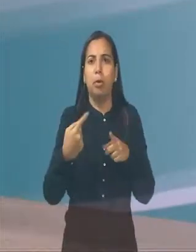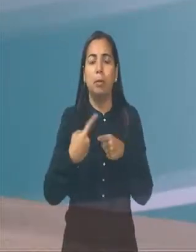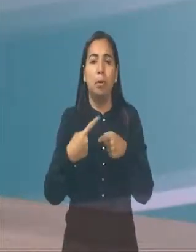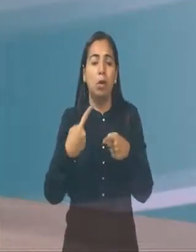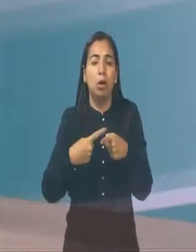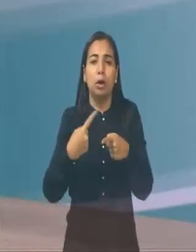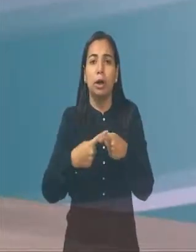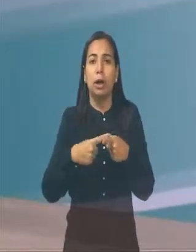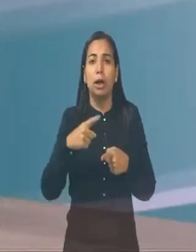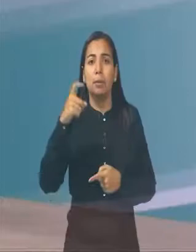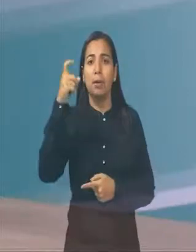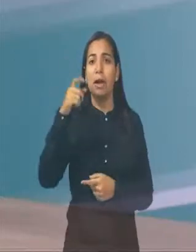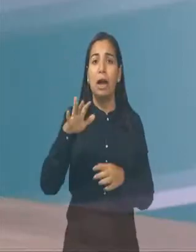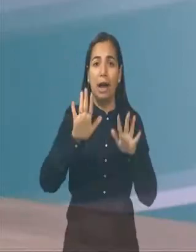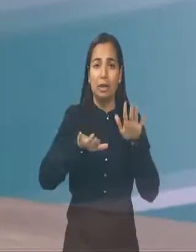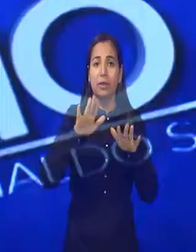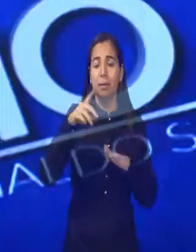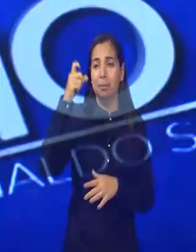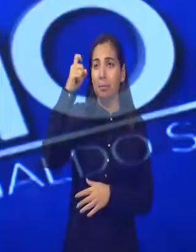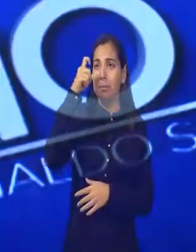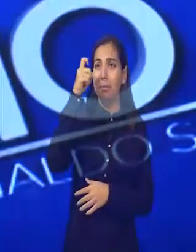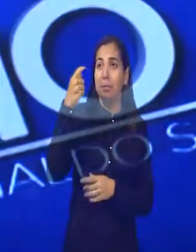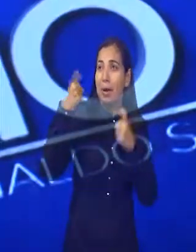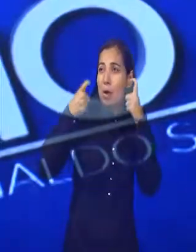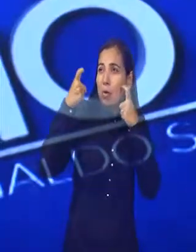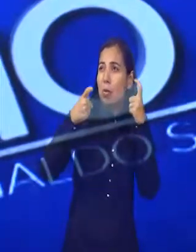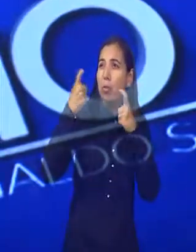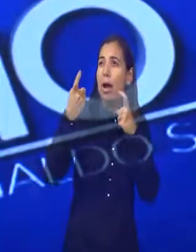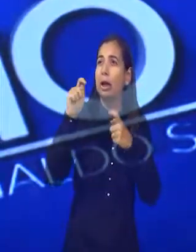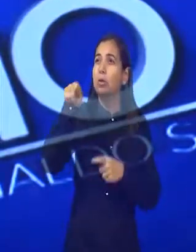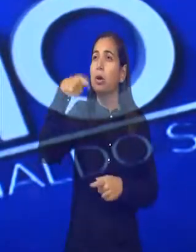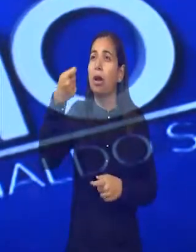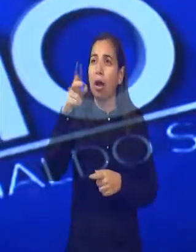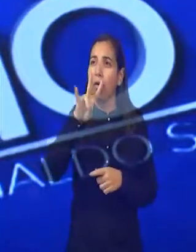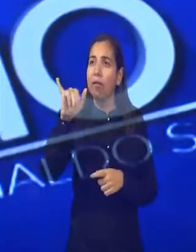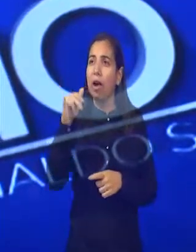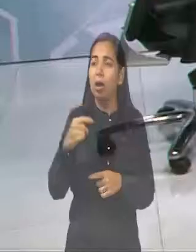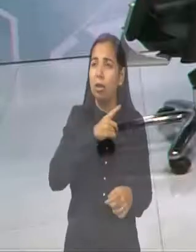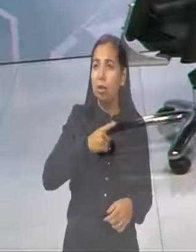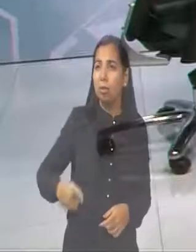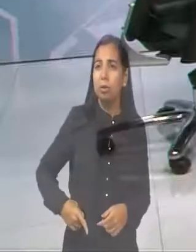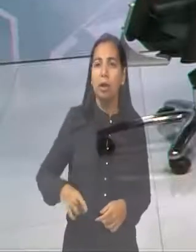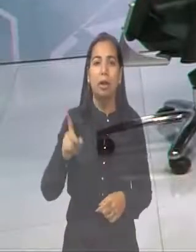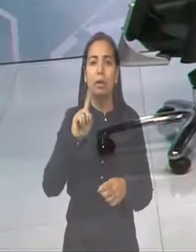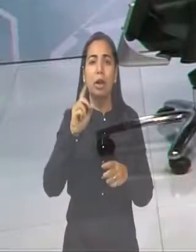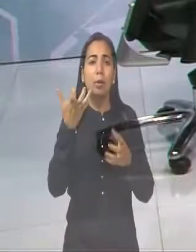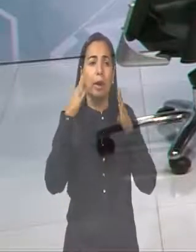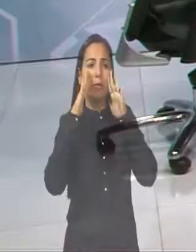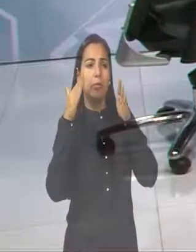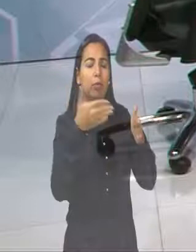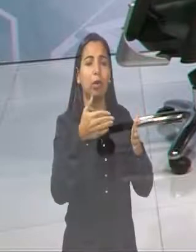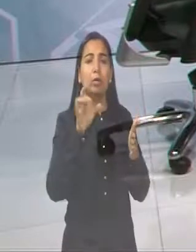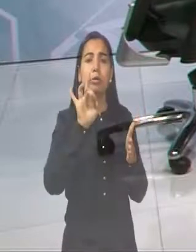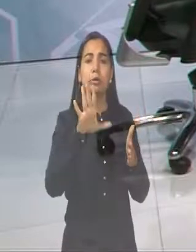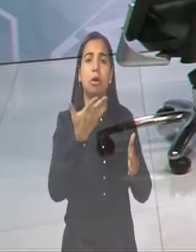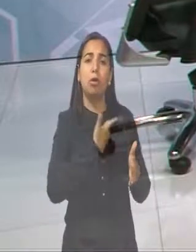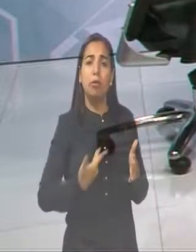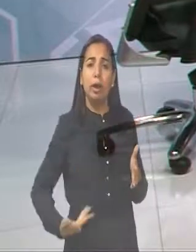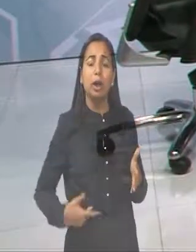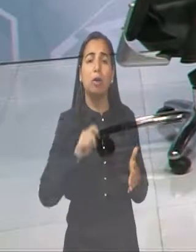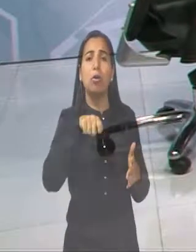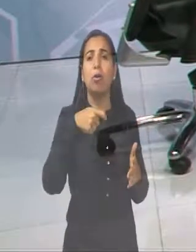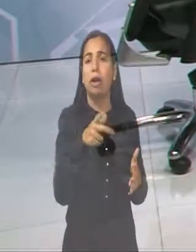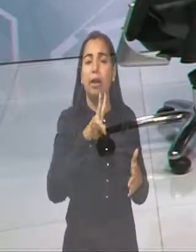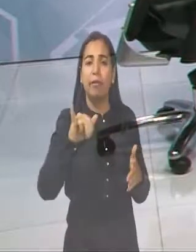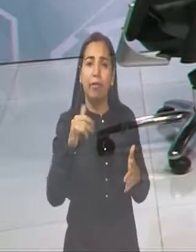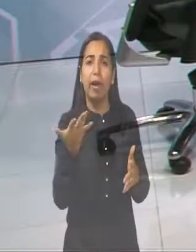com o deputado quer saber quem é o presidente e o governador. Entendendo? Então você é perdido. Então, na hora que